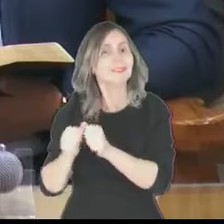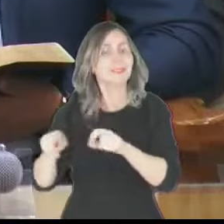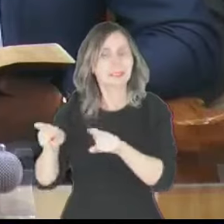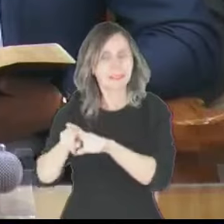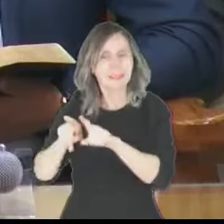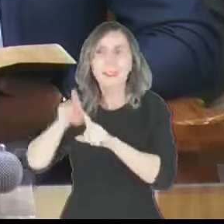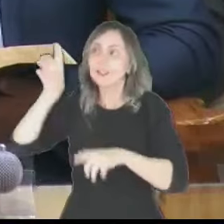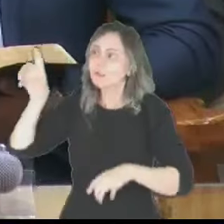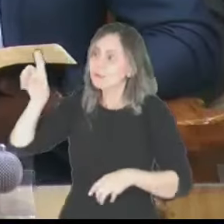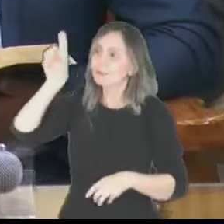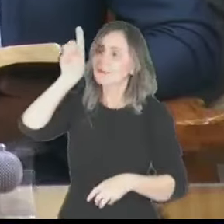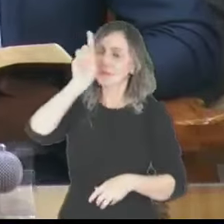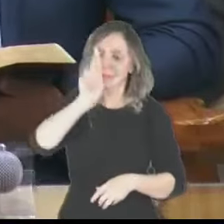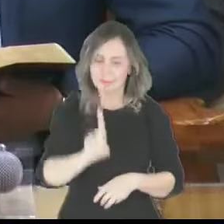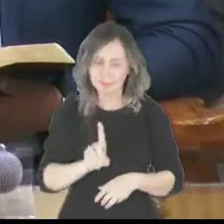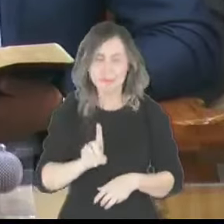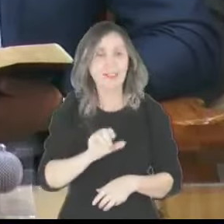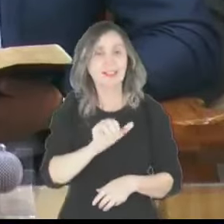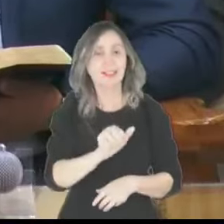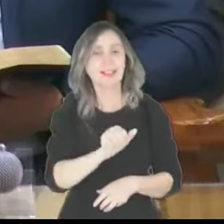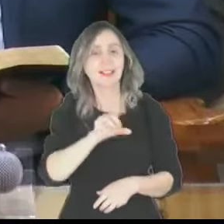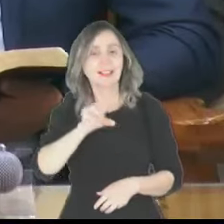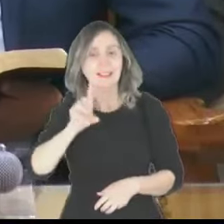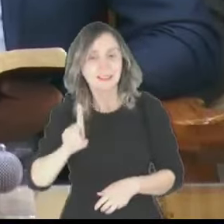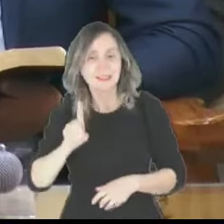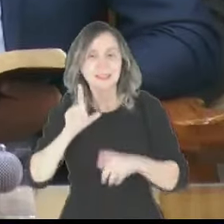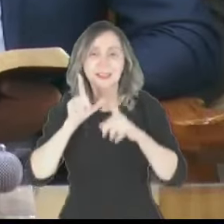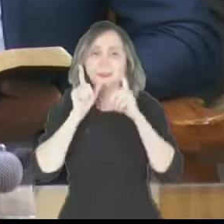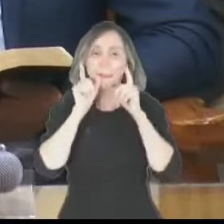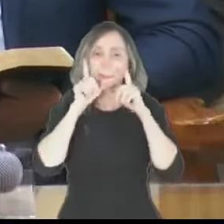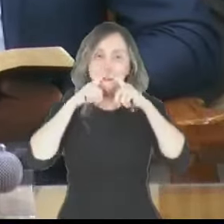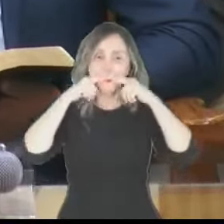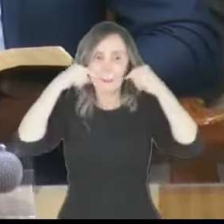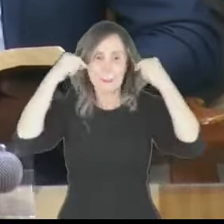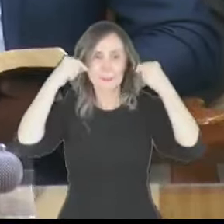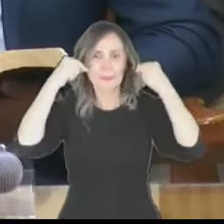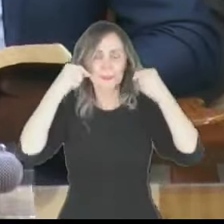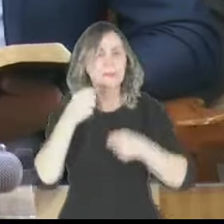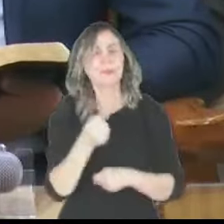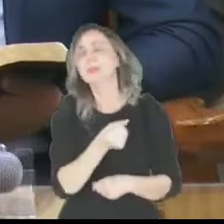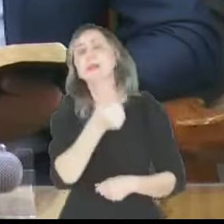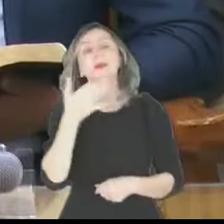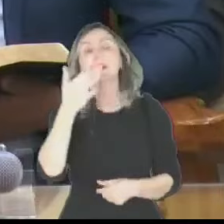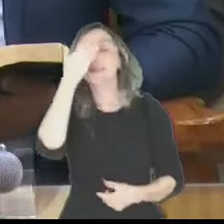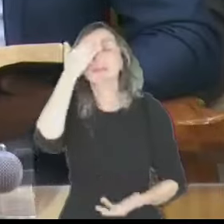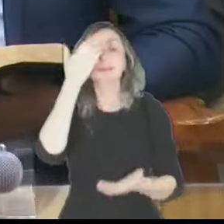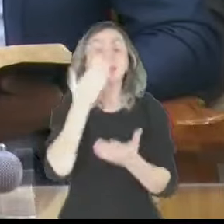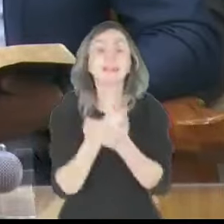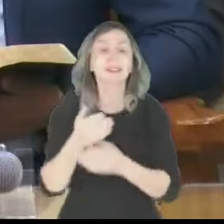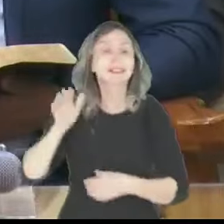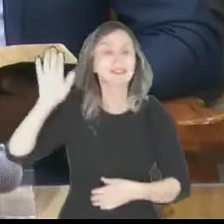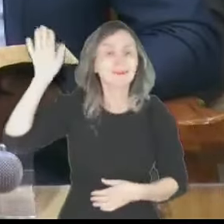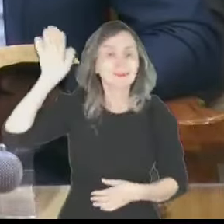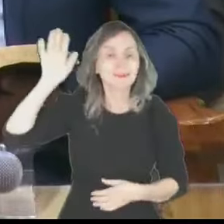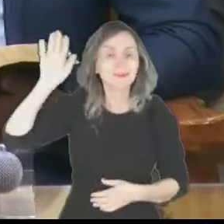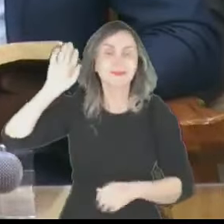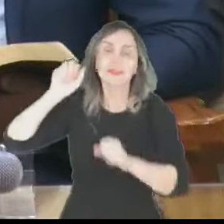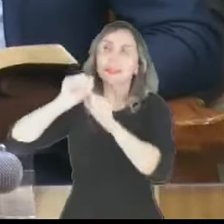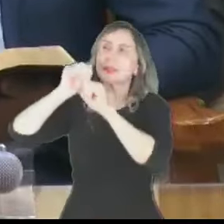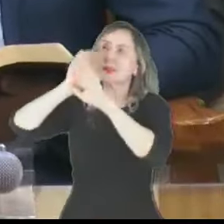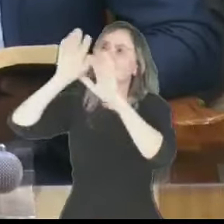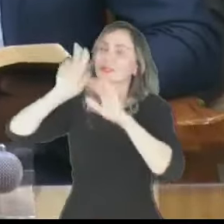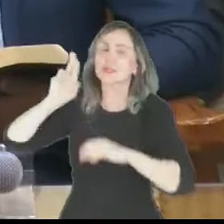aqui Na sembraia De Deus E nosso Senhor Quantos aqui Sejam assim Deus Todo-Poderoso Levante a sua mão E glorifique o nome De